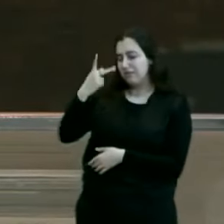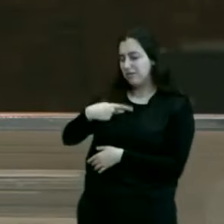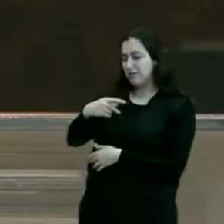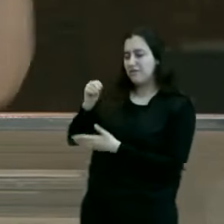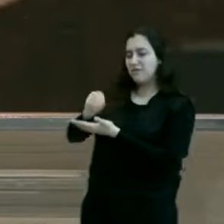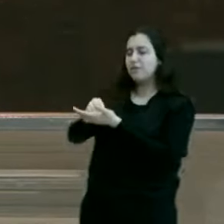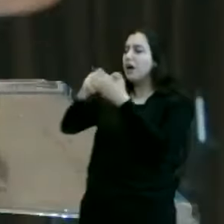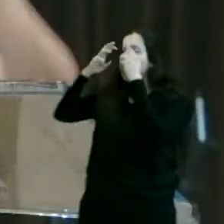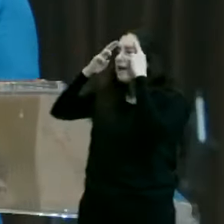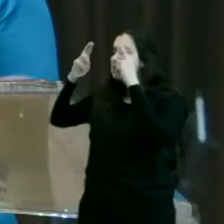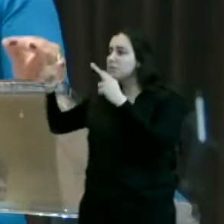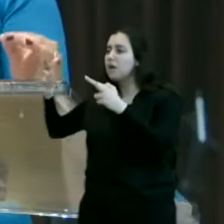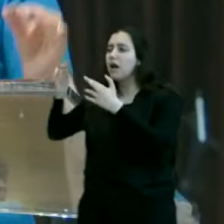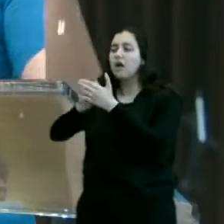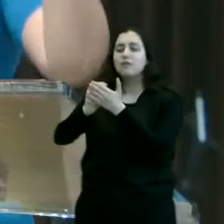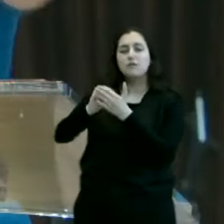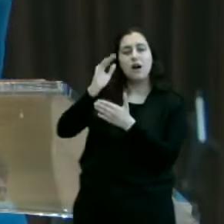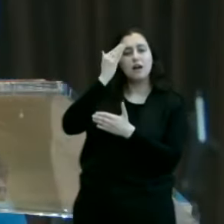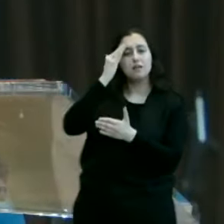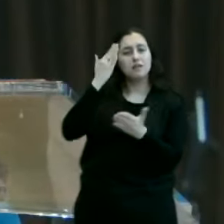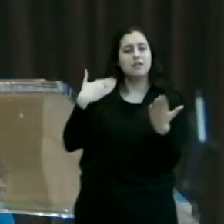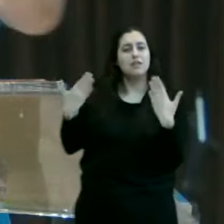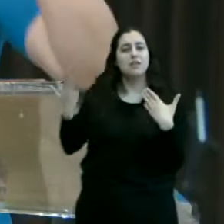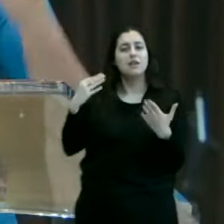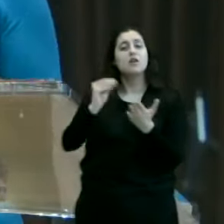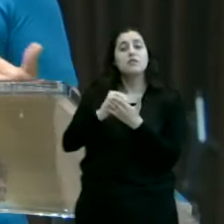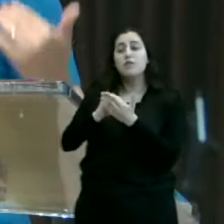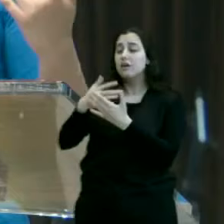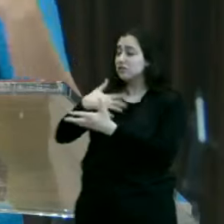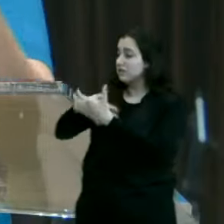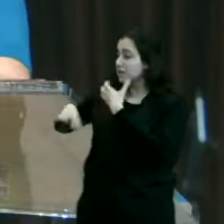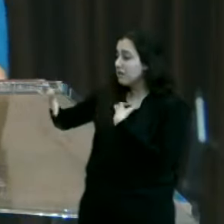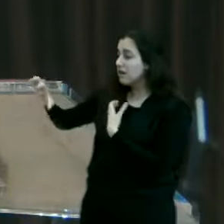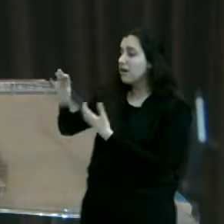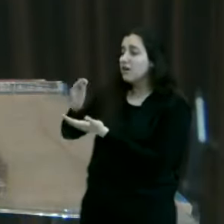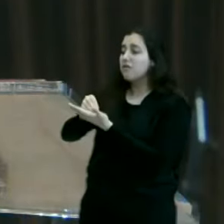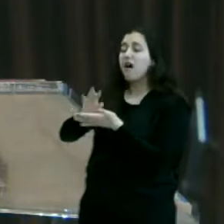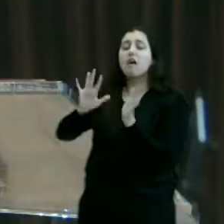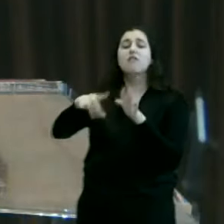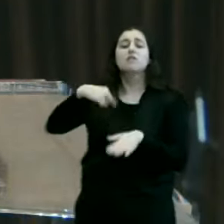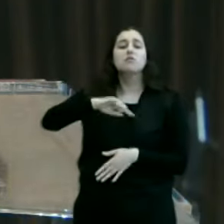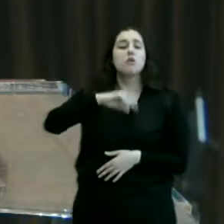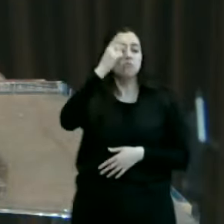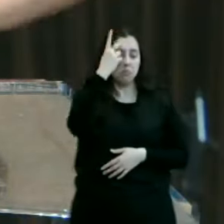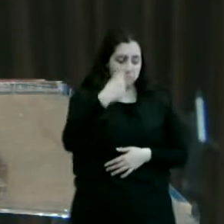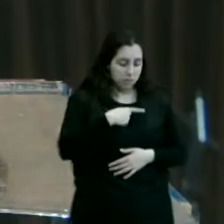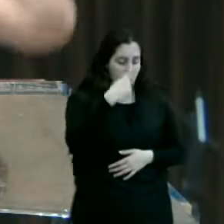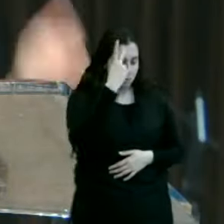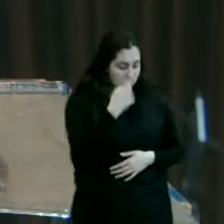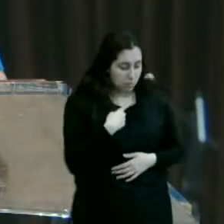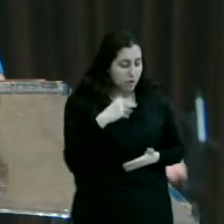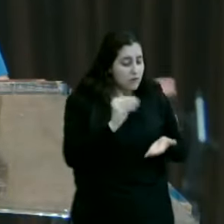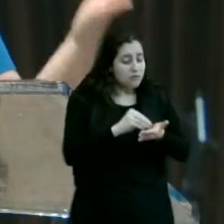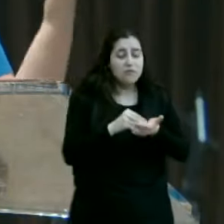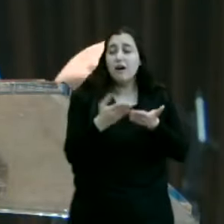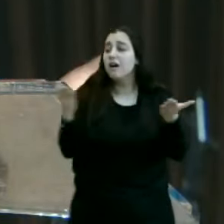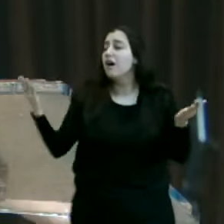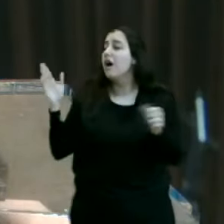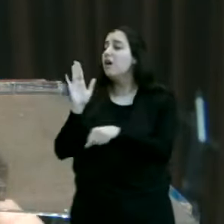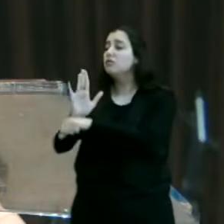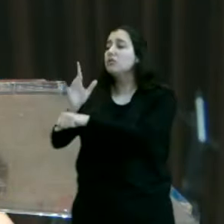de compreensão, a falta de olhar para o outro, mas buscar os nossos próprios interesses, e nós